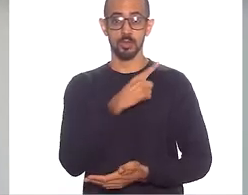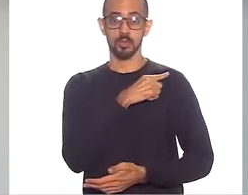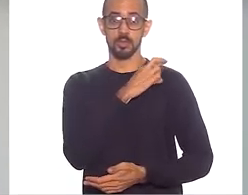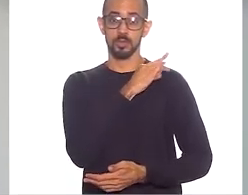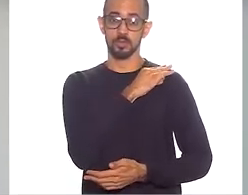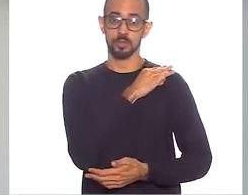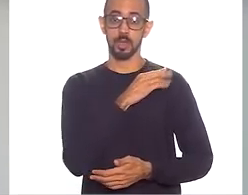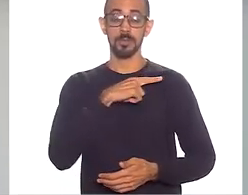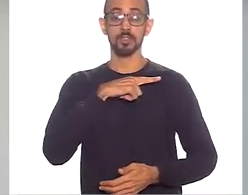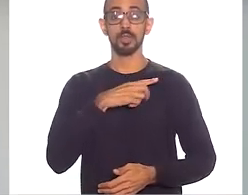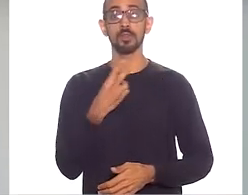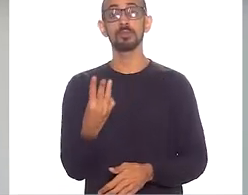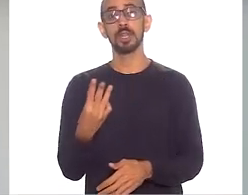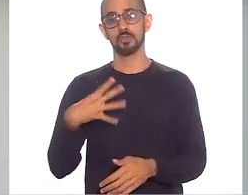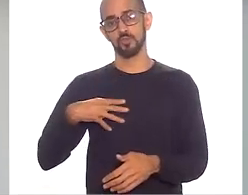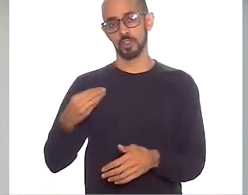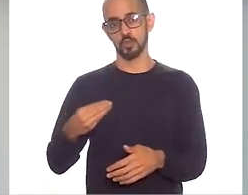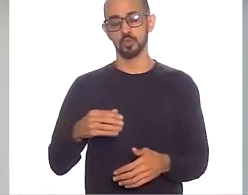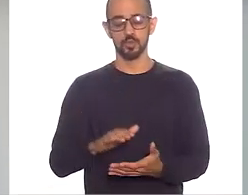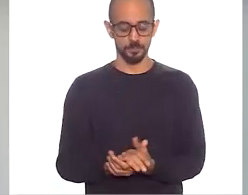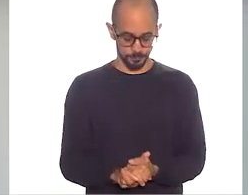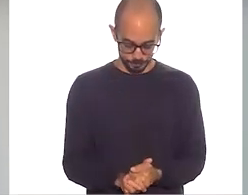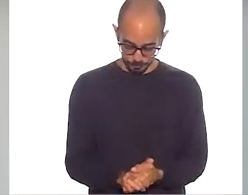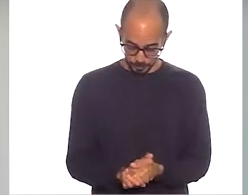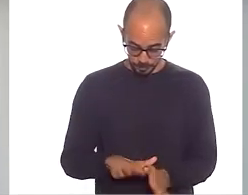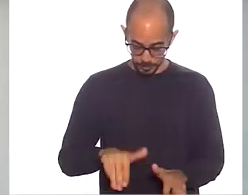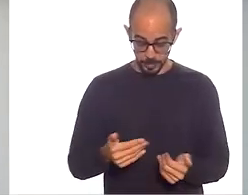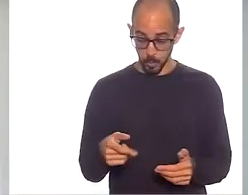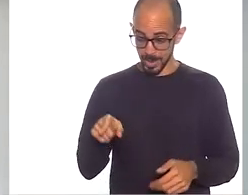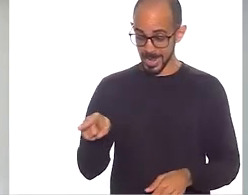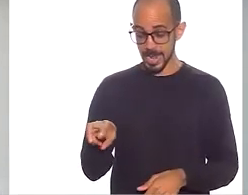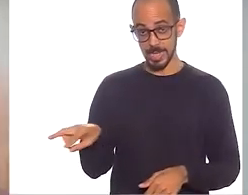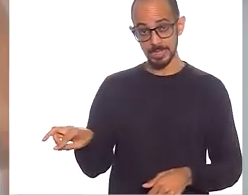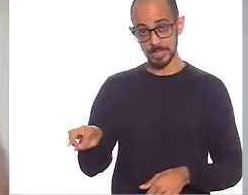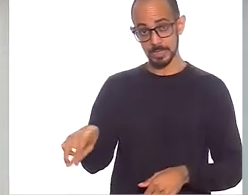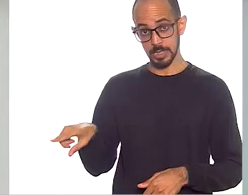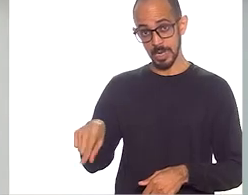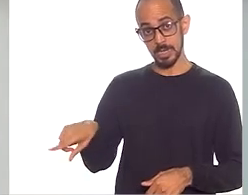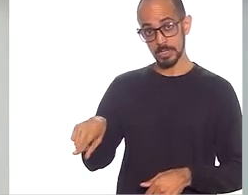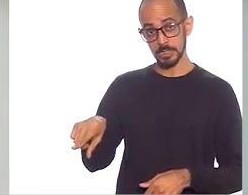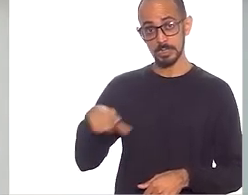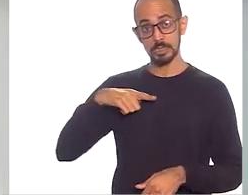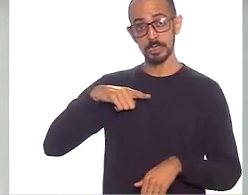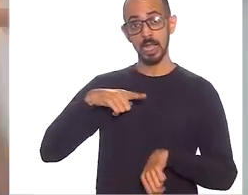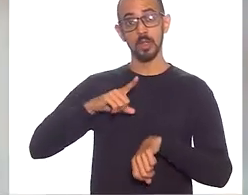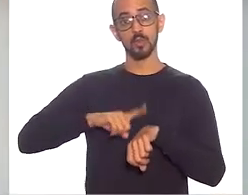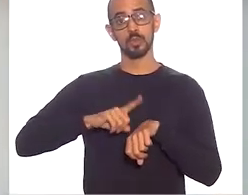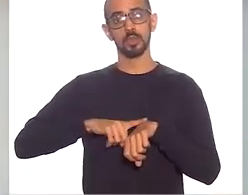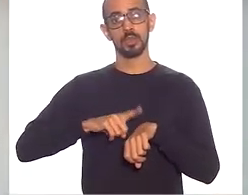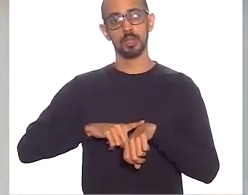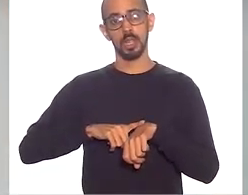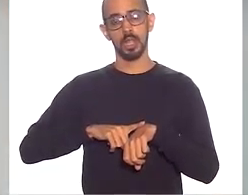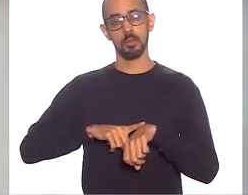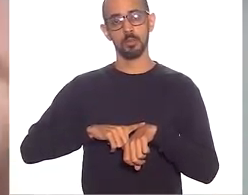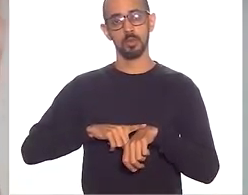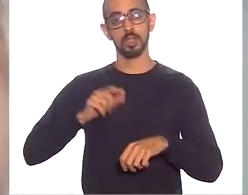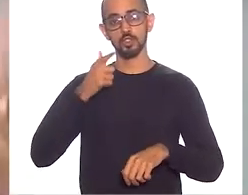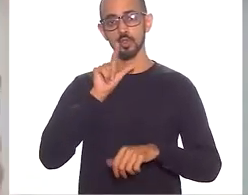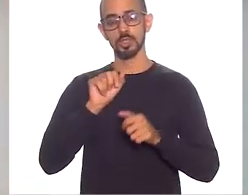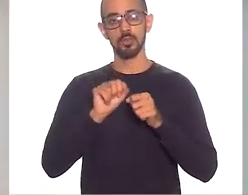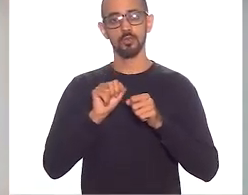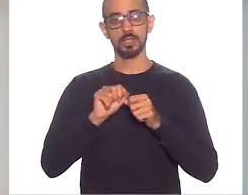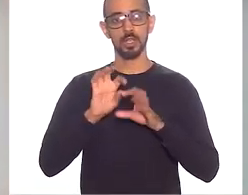agora para a faculdade, mas eu tenho uma terceira no ensino médio, é que esses meninos, eles têm um telefone na mão, eles fazem tudo online,